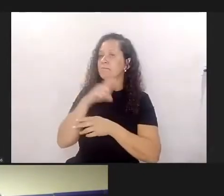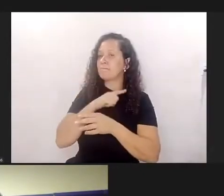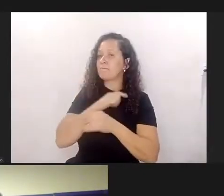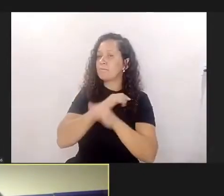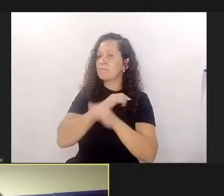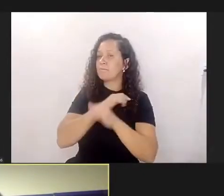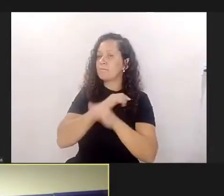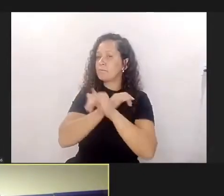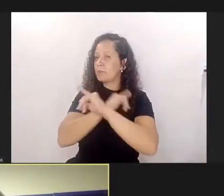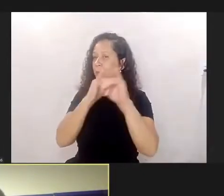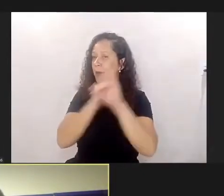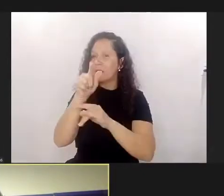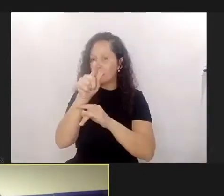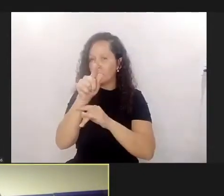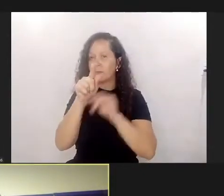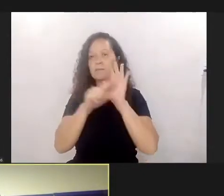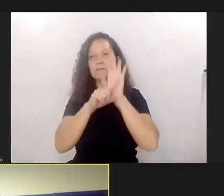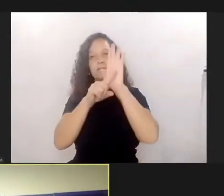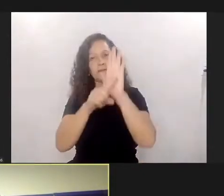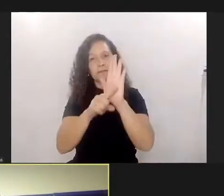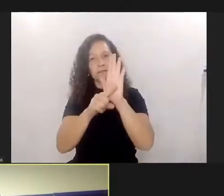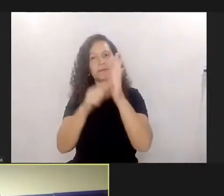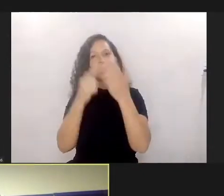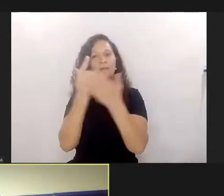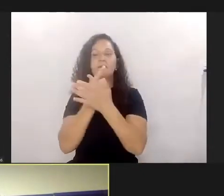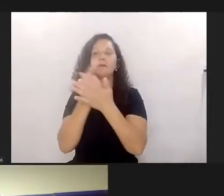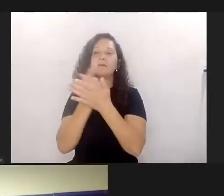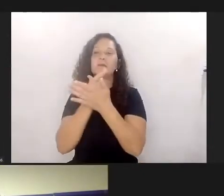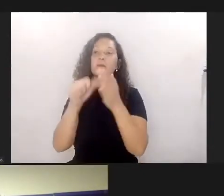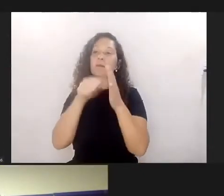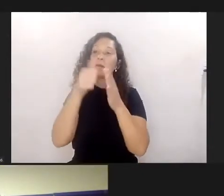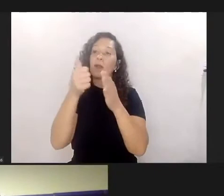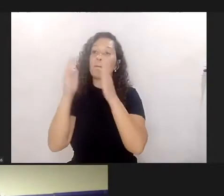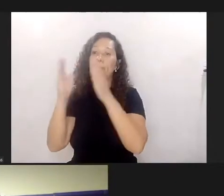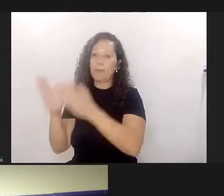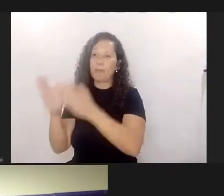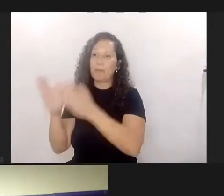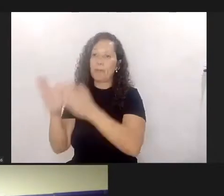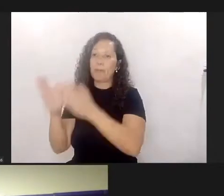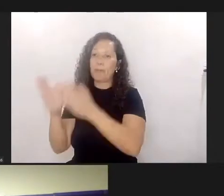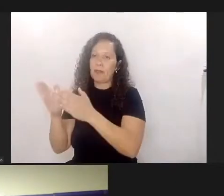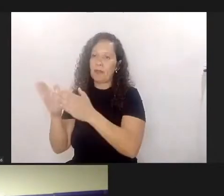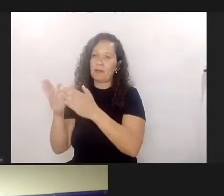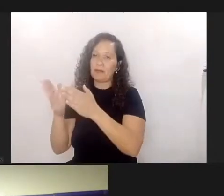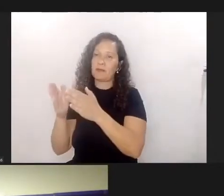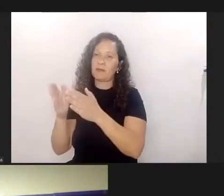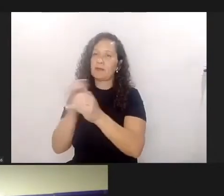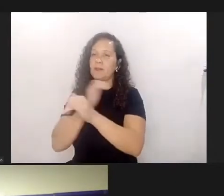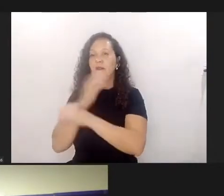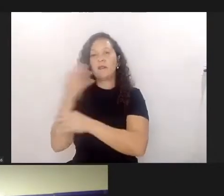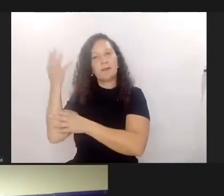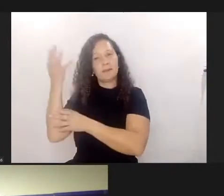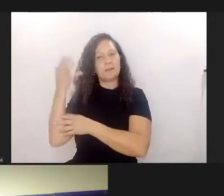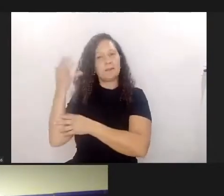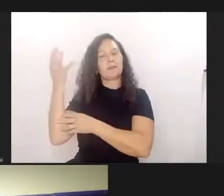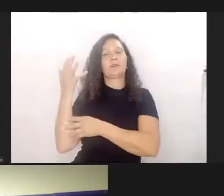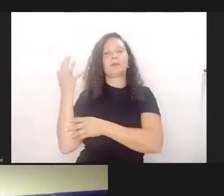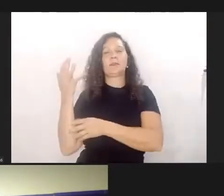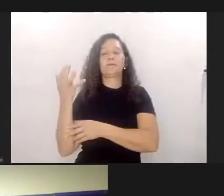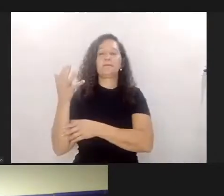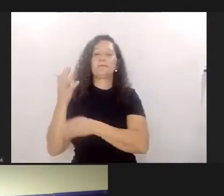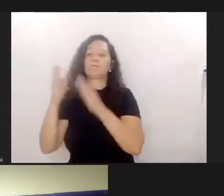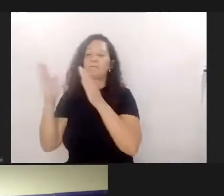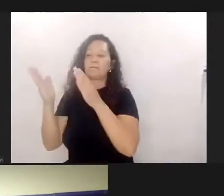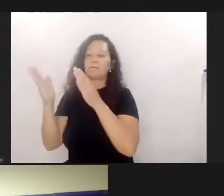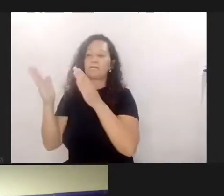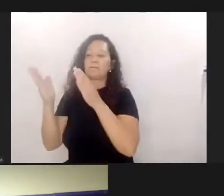Esse livro é a primeira parte da palestra, né? A parte sobre os mapas